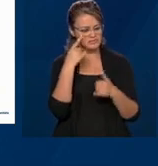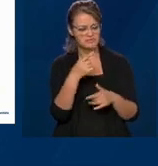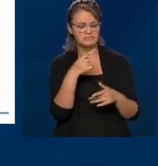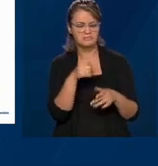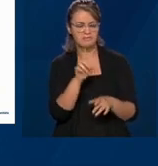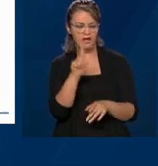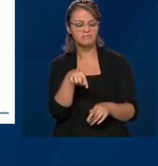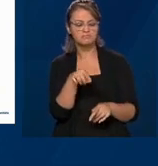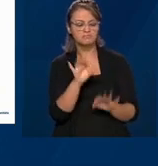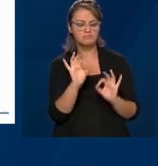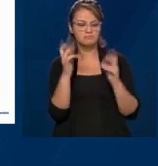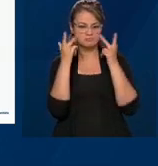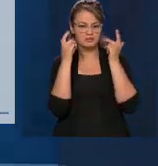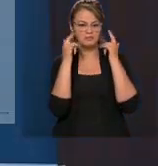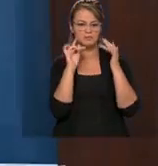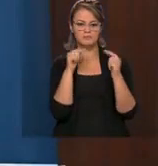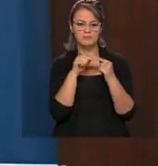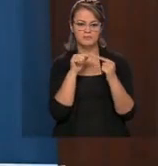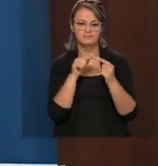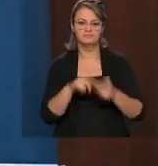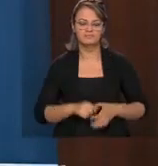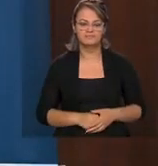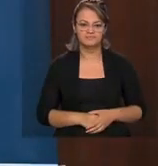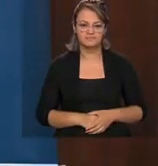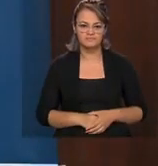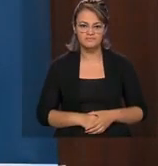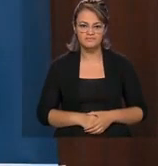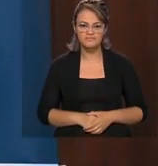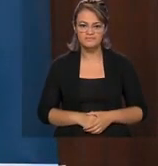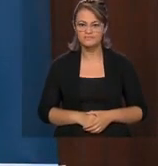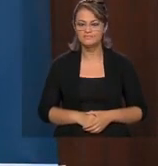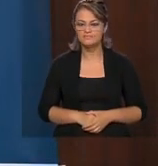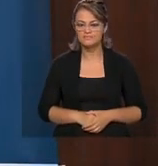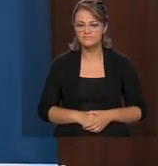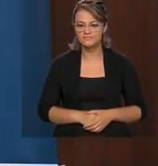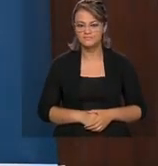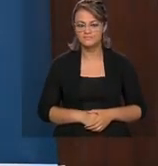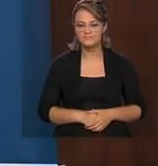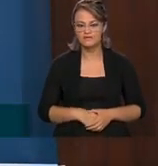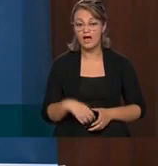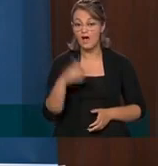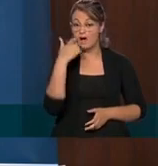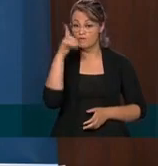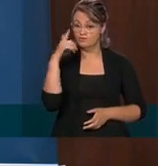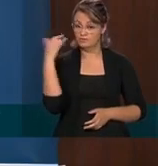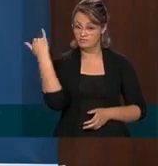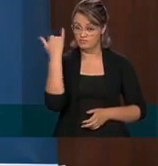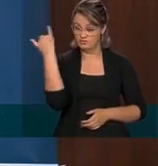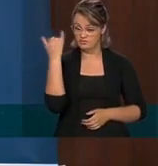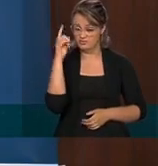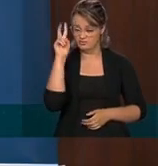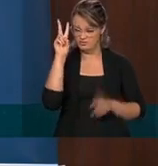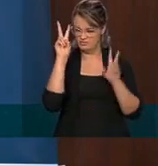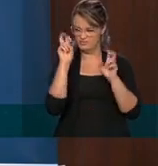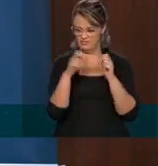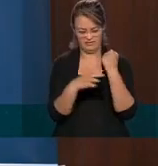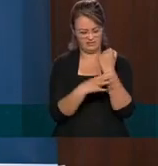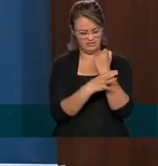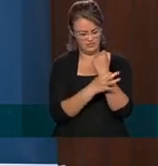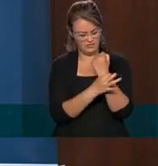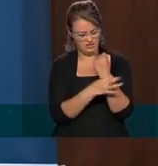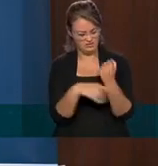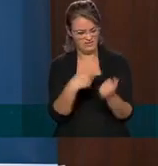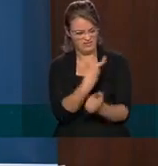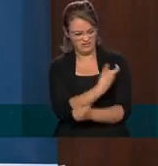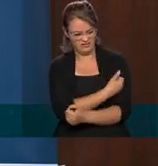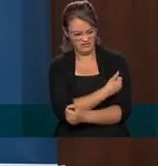recalculamos, corroboram com isso. Uma questão importante de segurança, principalmente quando a gente fala de vacina